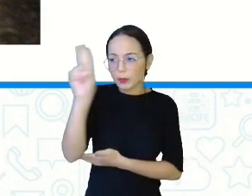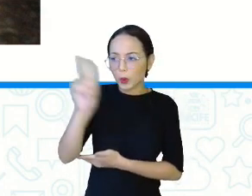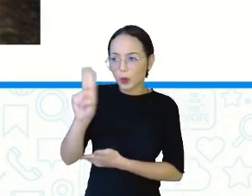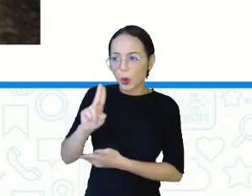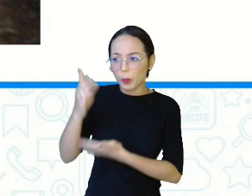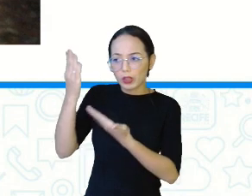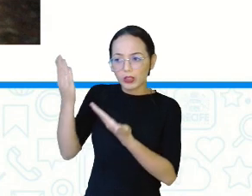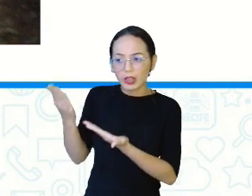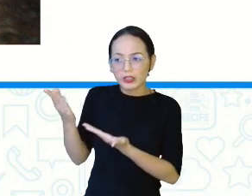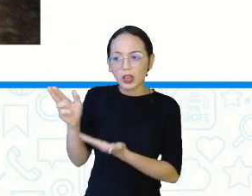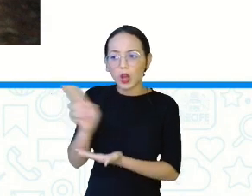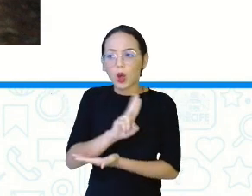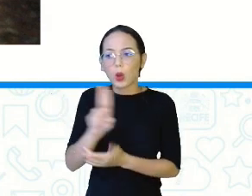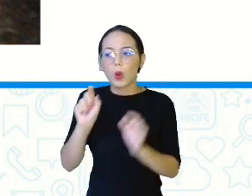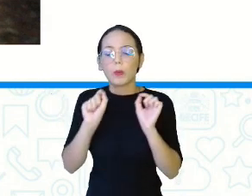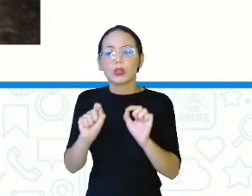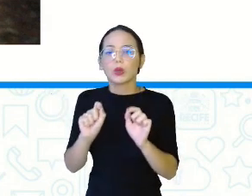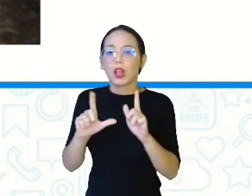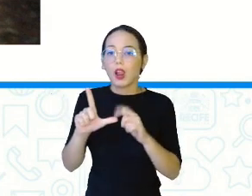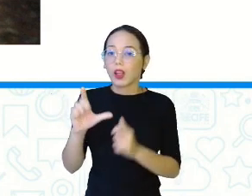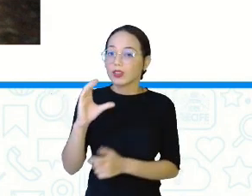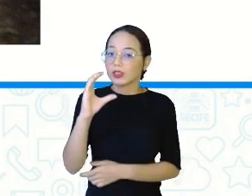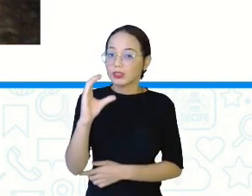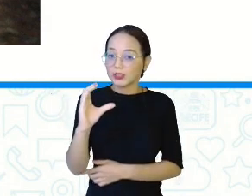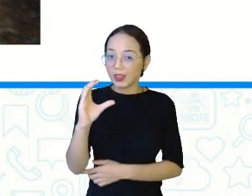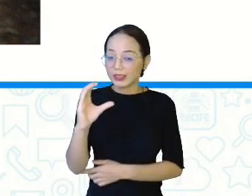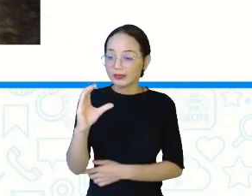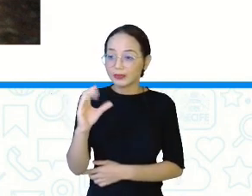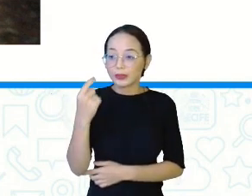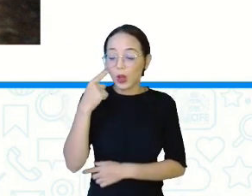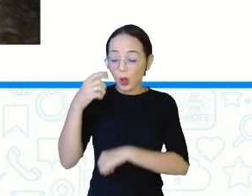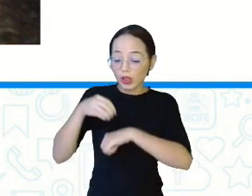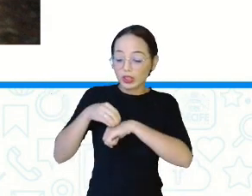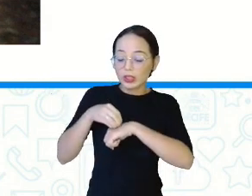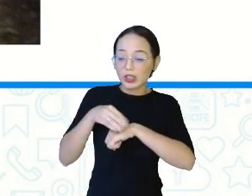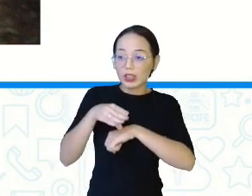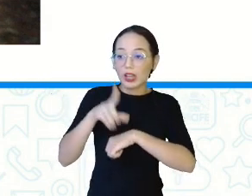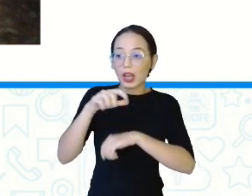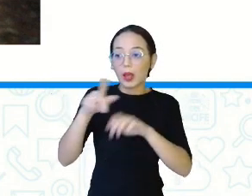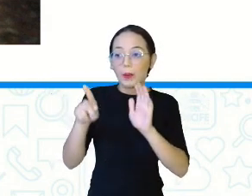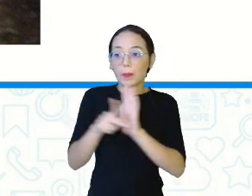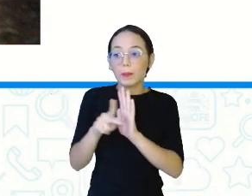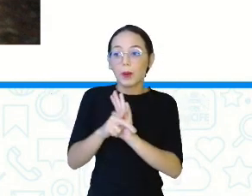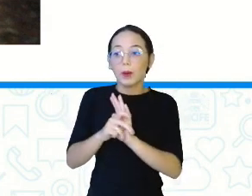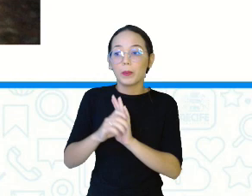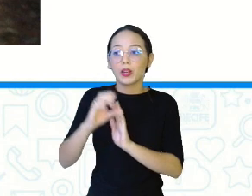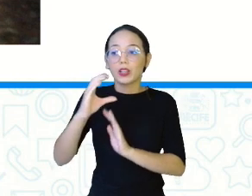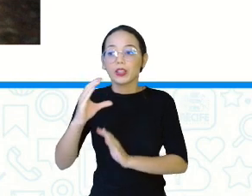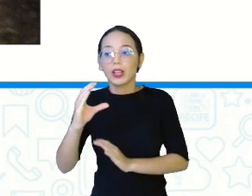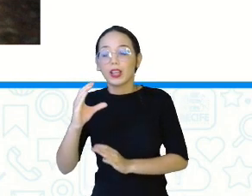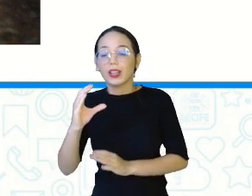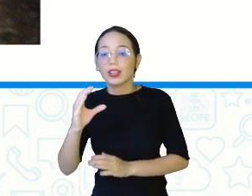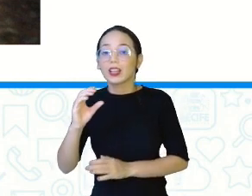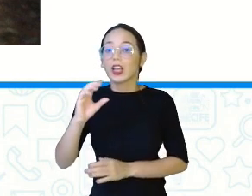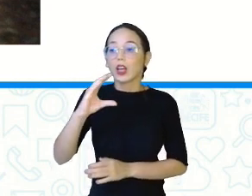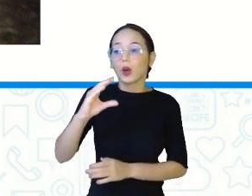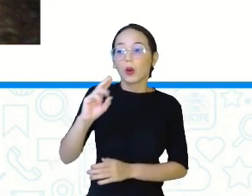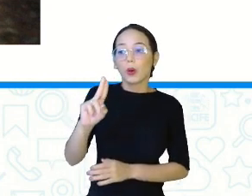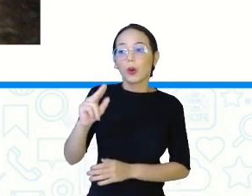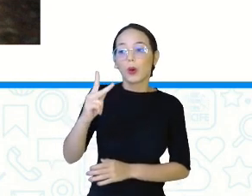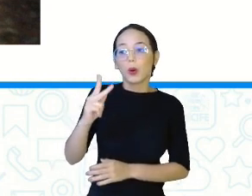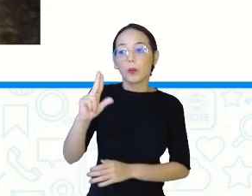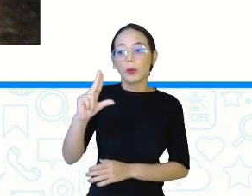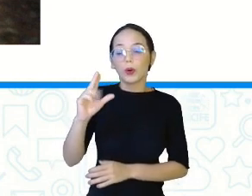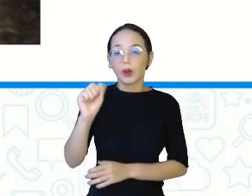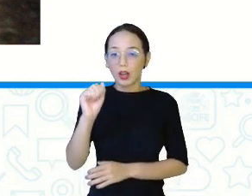fruta? Começa com a letra C. Eu vou dar uma dica, é C de cupuaçu. Isso mesmo,